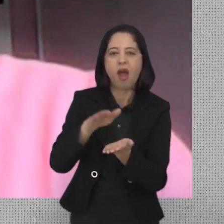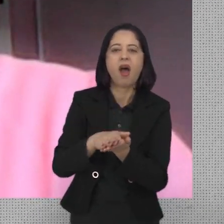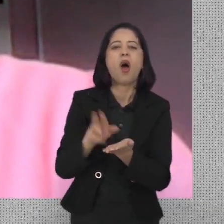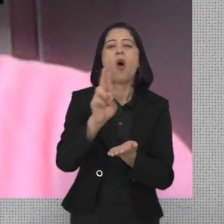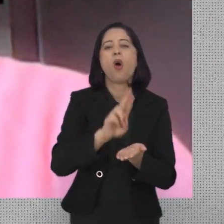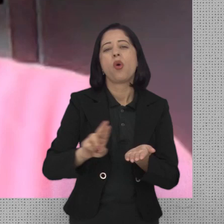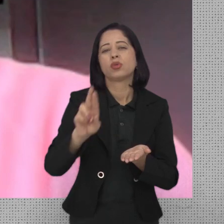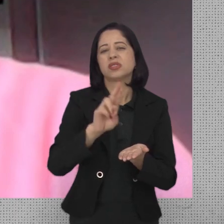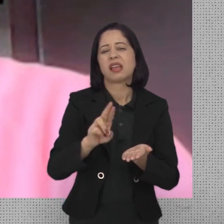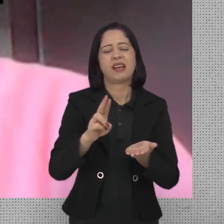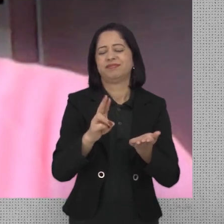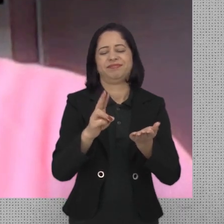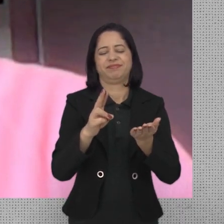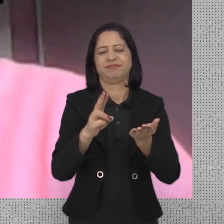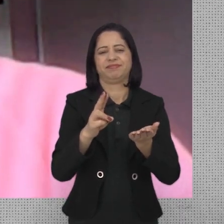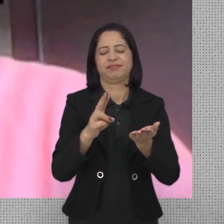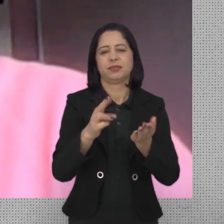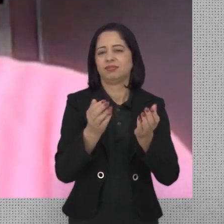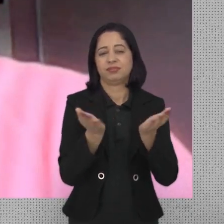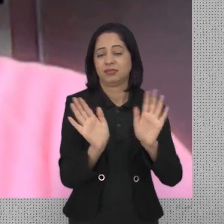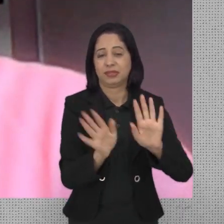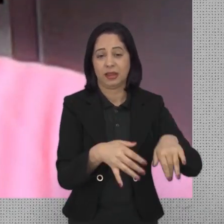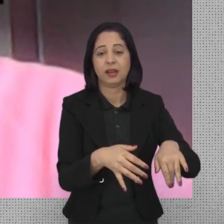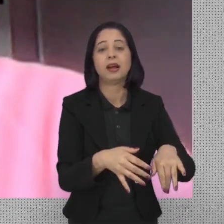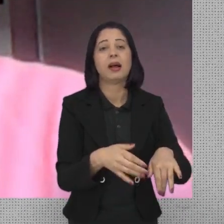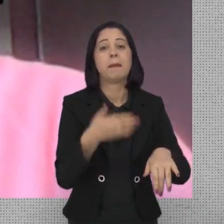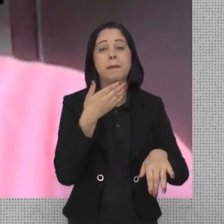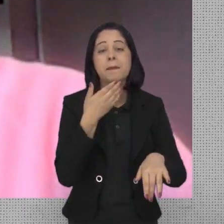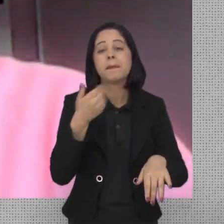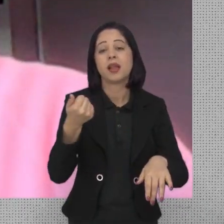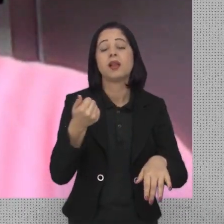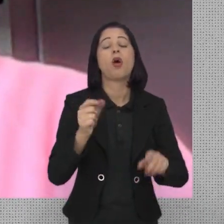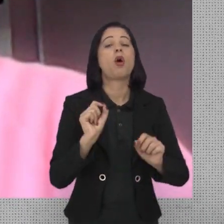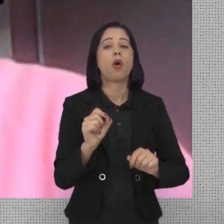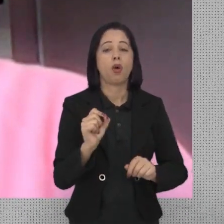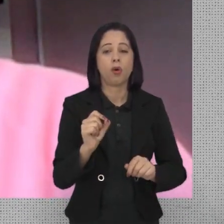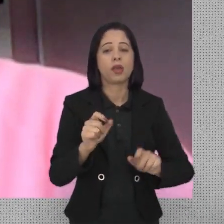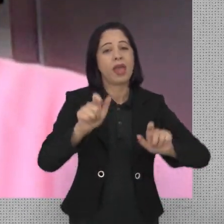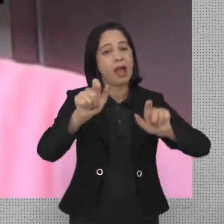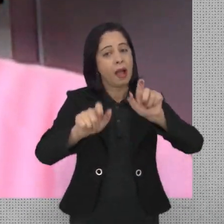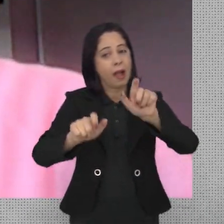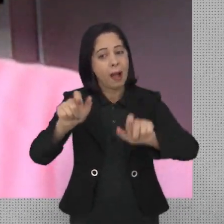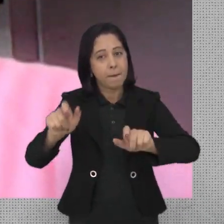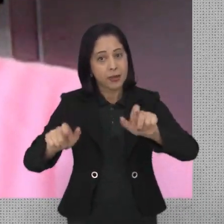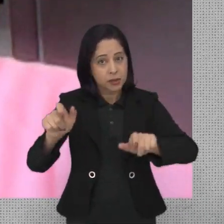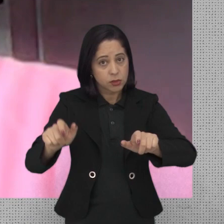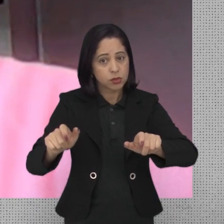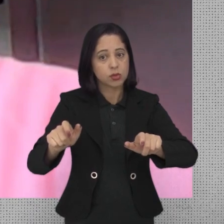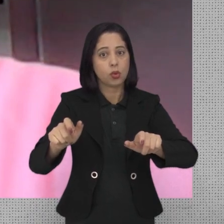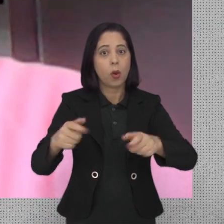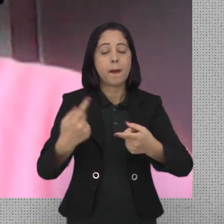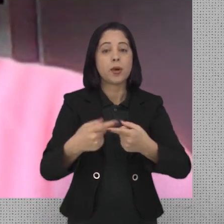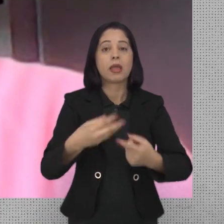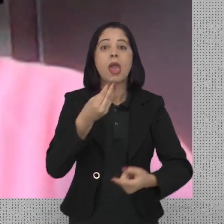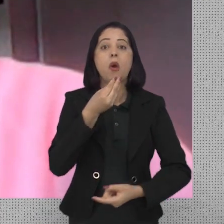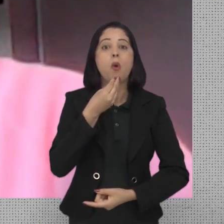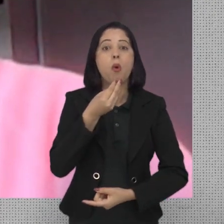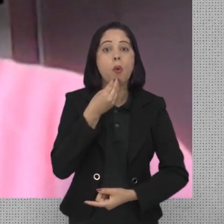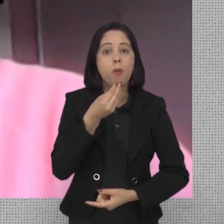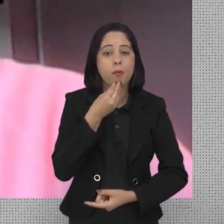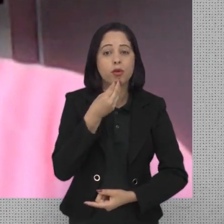documentos físicos e você transforma isso de uma forma online, você dá oportunidade para as